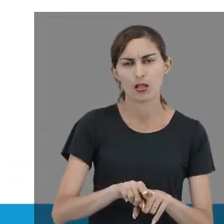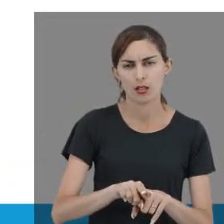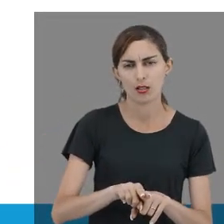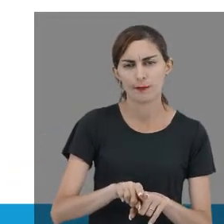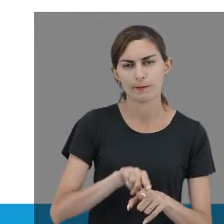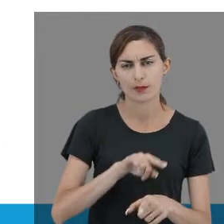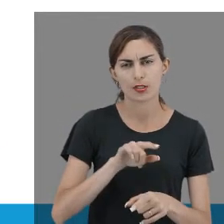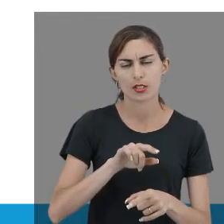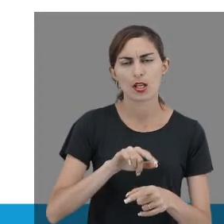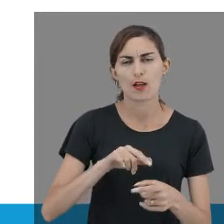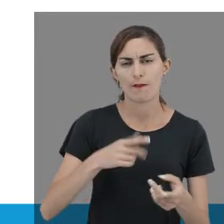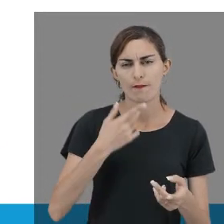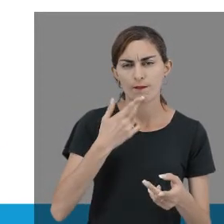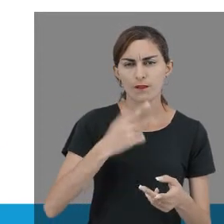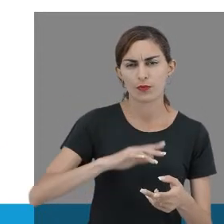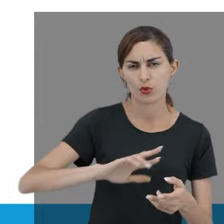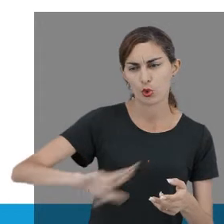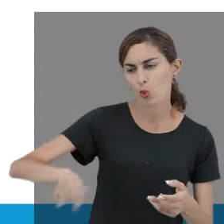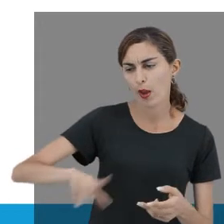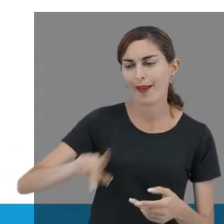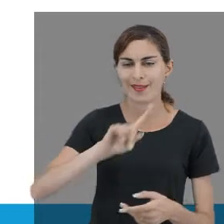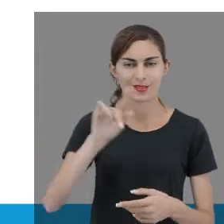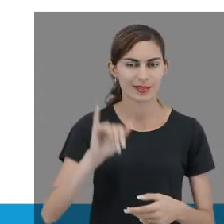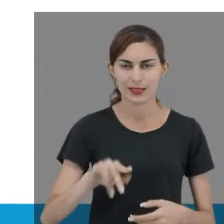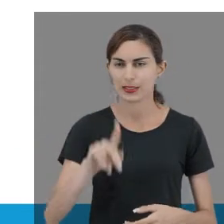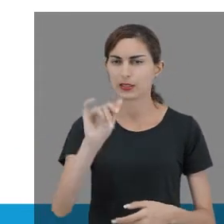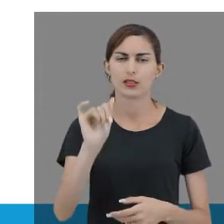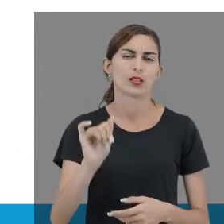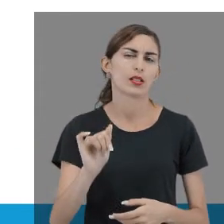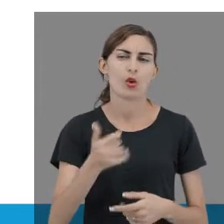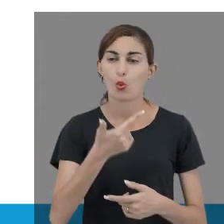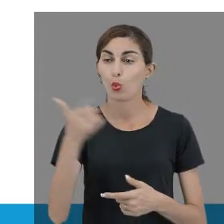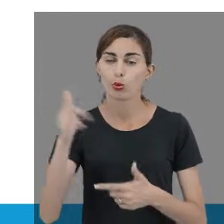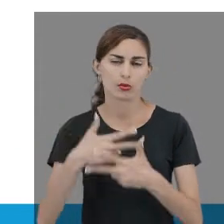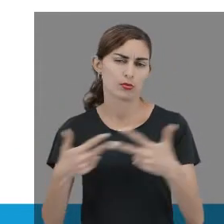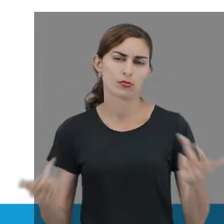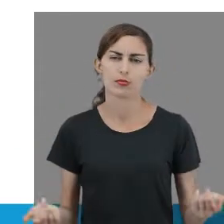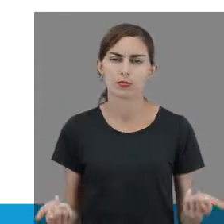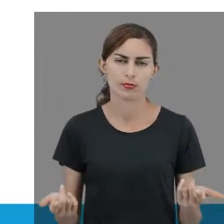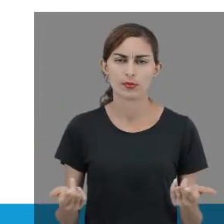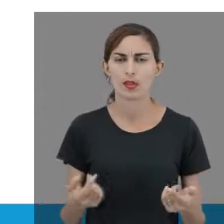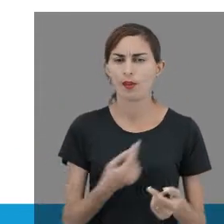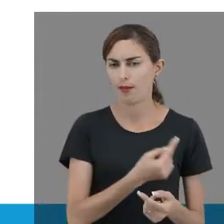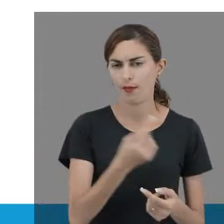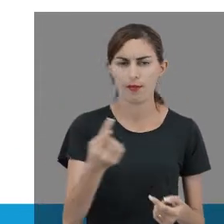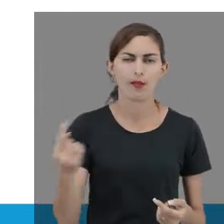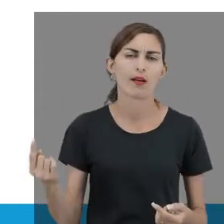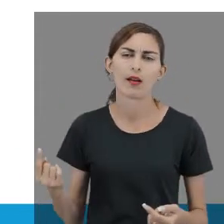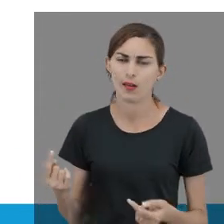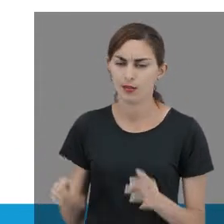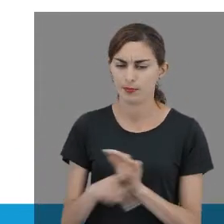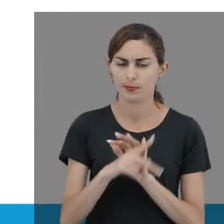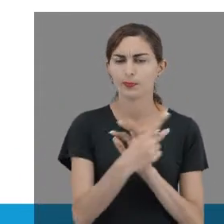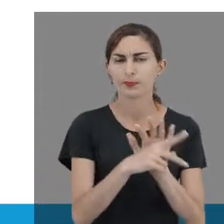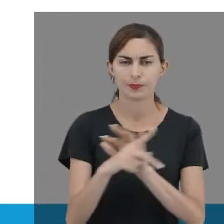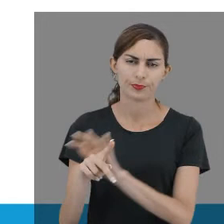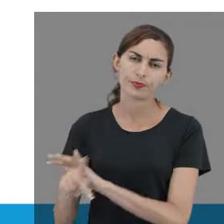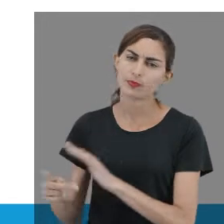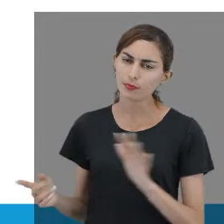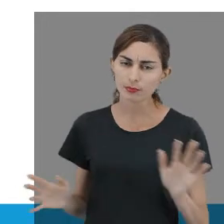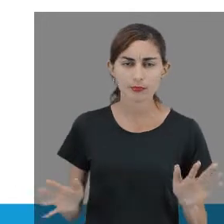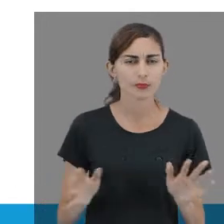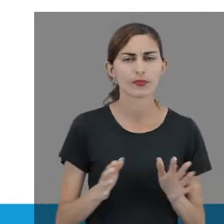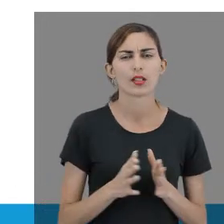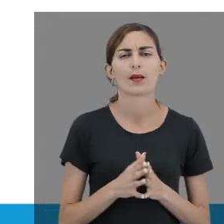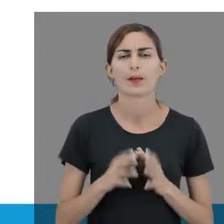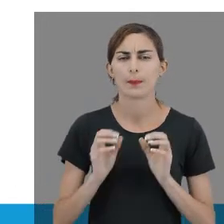diagnósticos também descartam a síndrome congênita do Zika, como o caso do óbito. No caso, para cada uma delas tem um